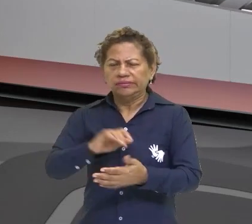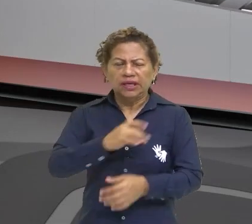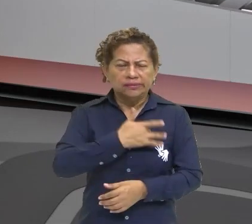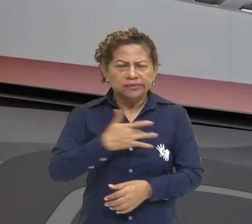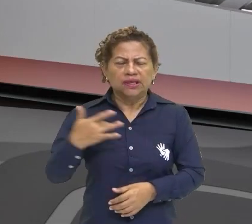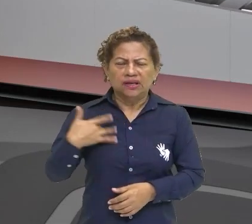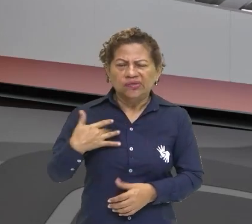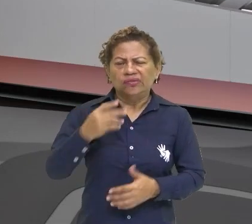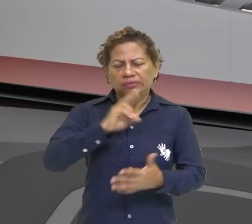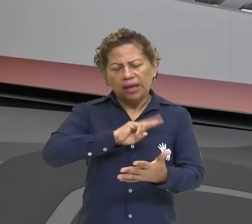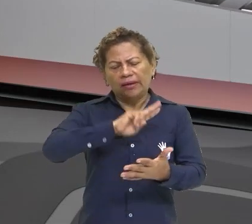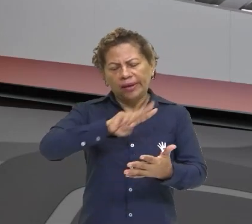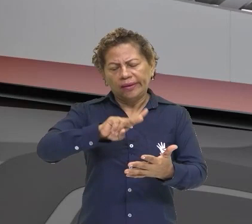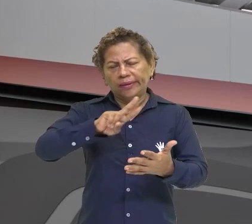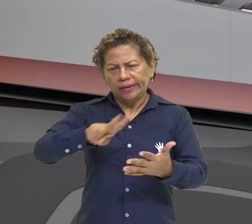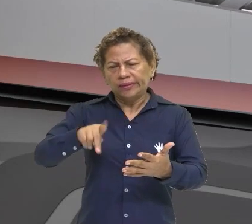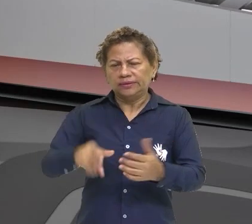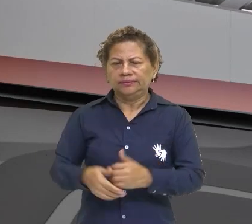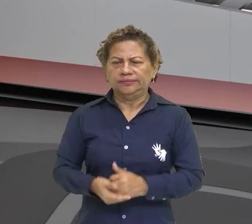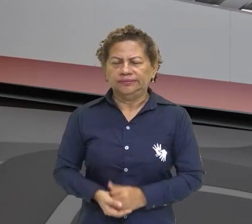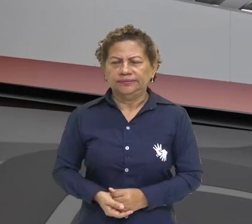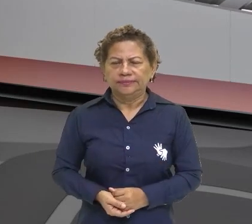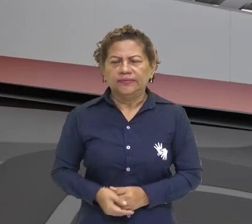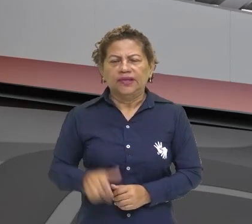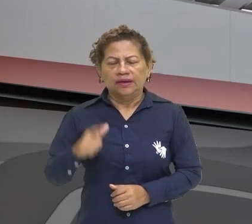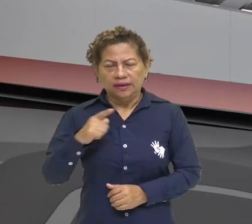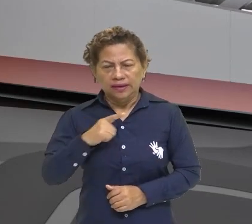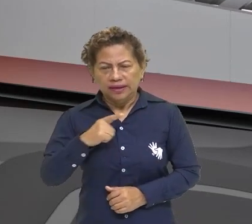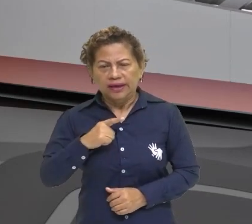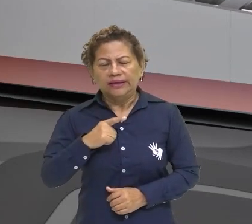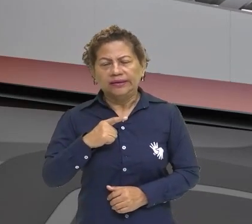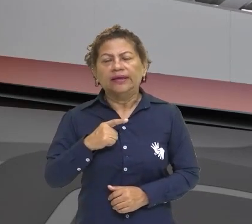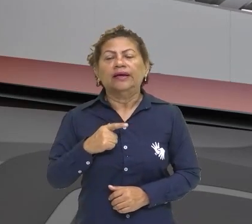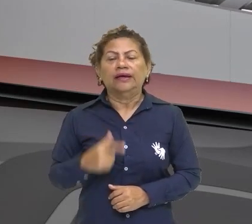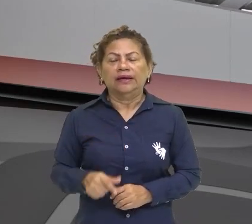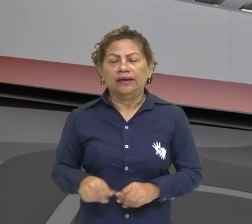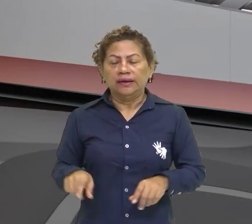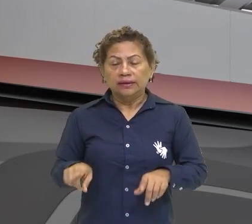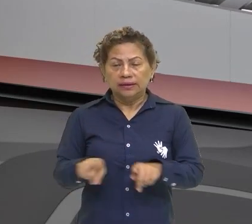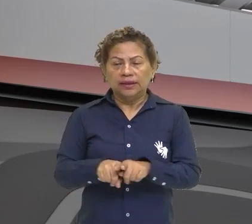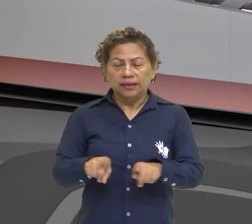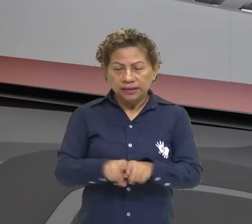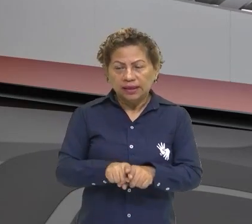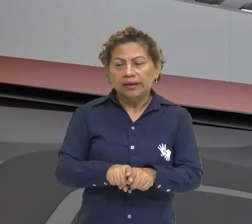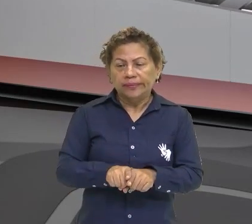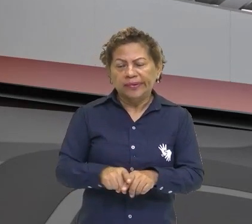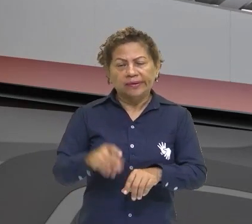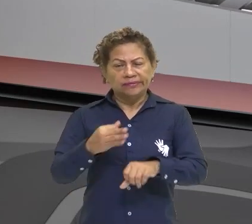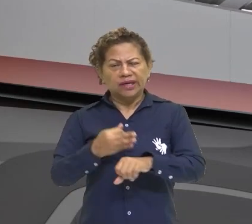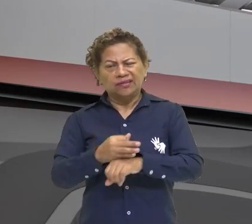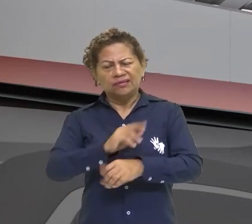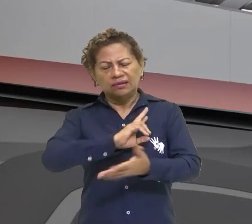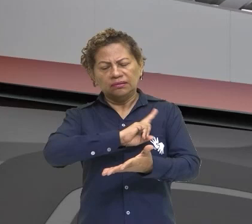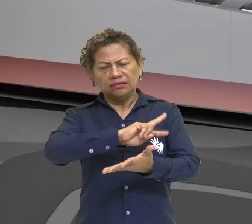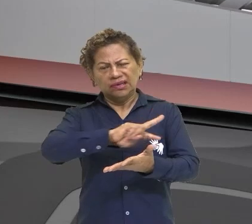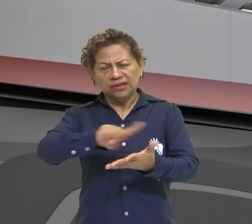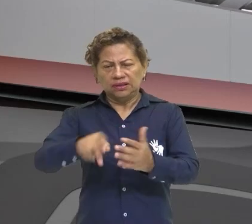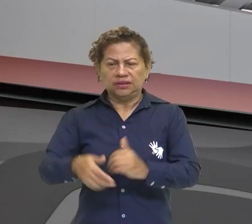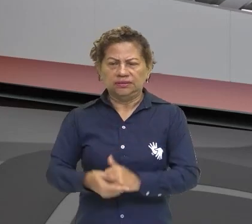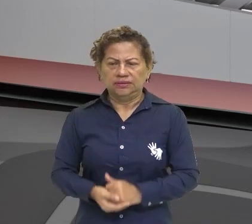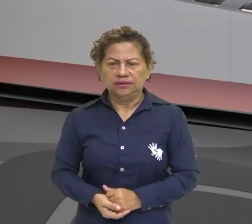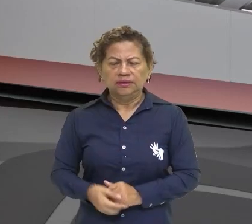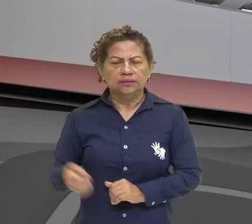Poder Executivo, e as indiretas, autarquias, universidades, institutos, dentre outros. A gente viu também